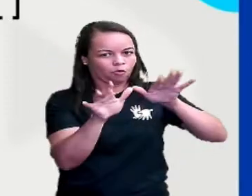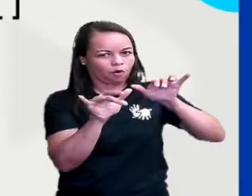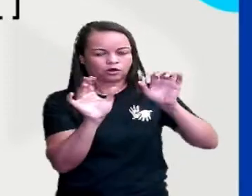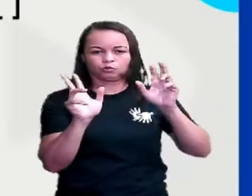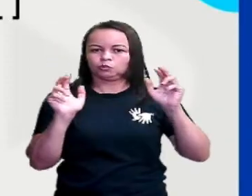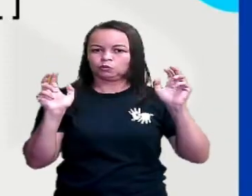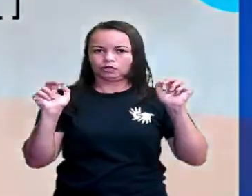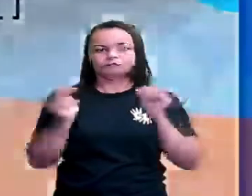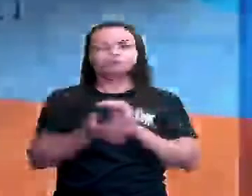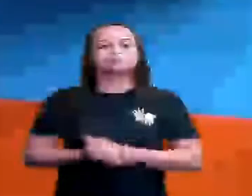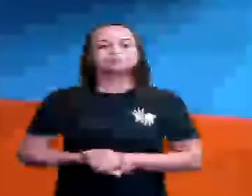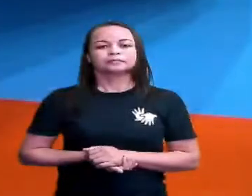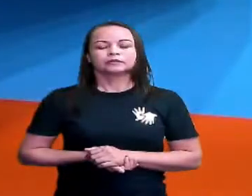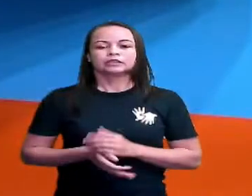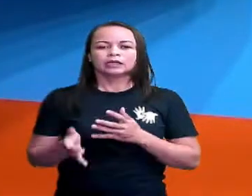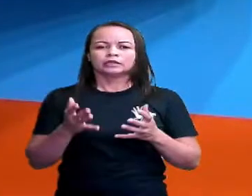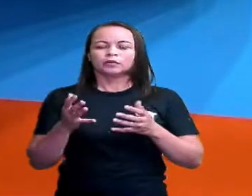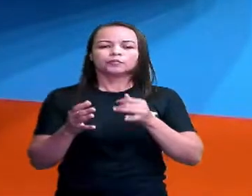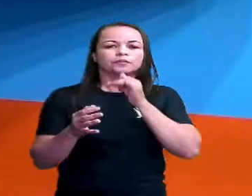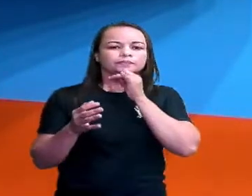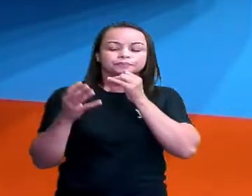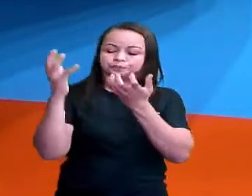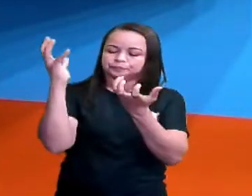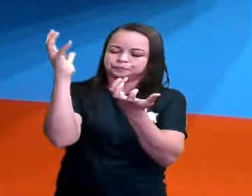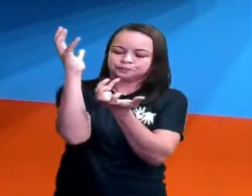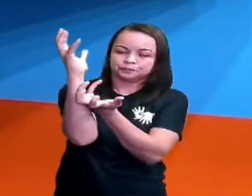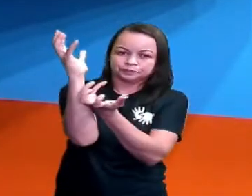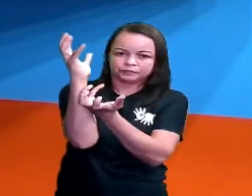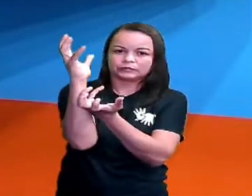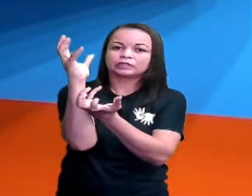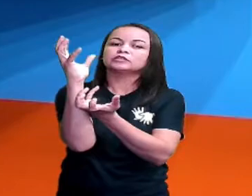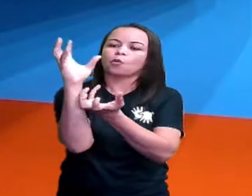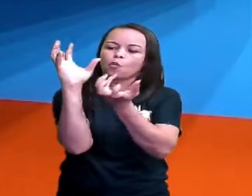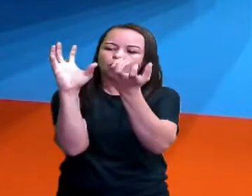se fixam, por exemplo, nos galhos e nos troncos de